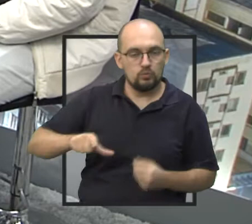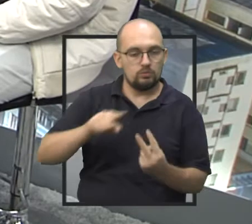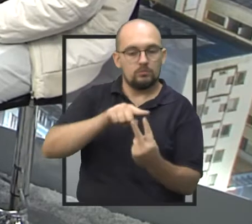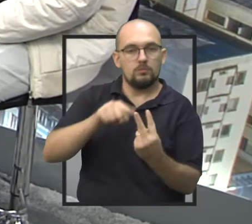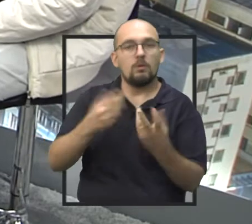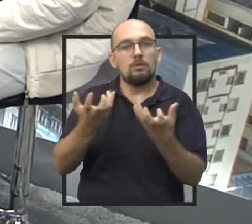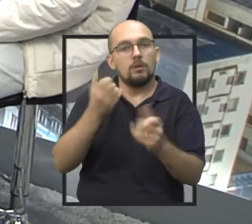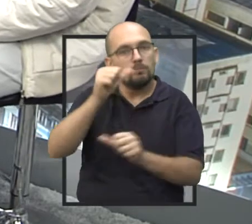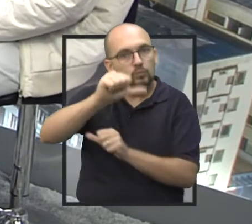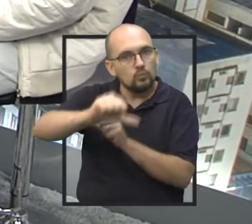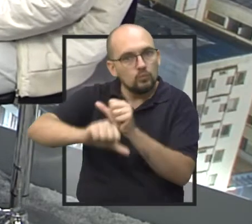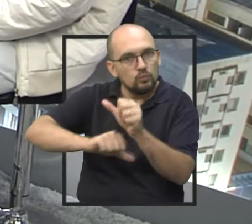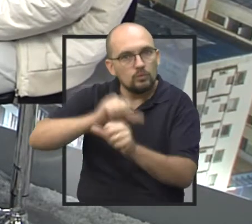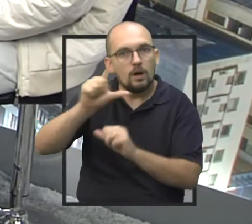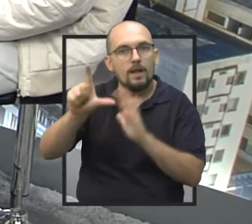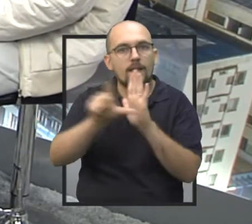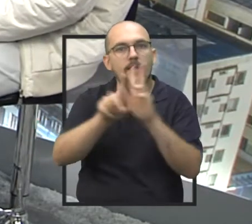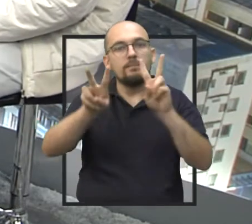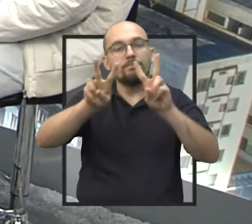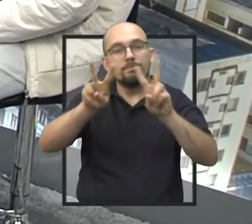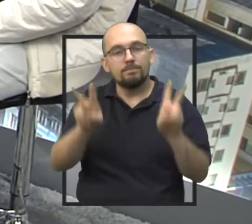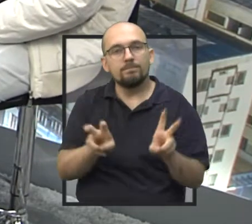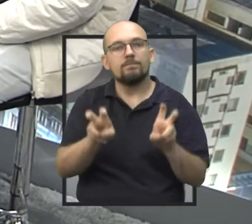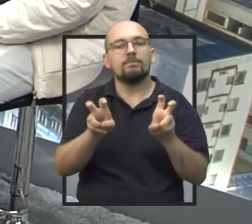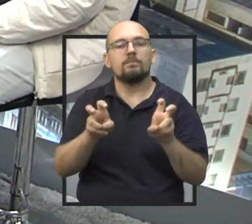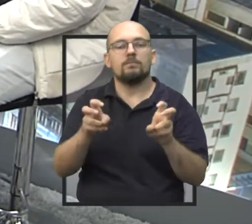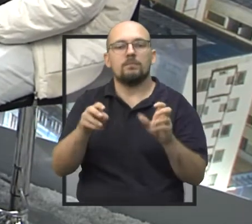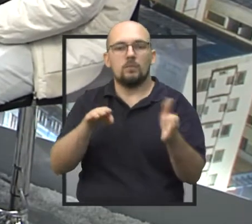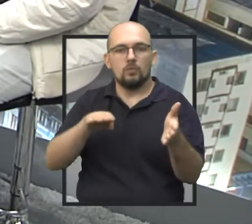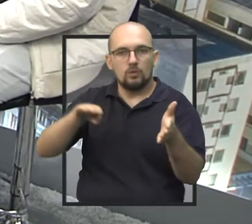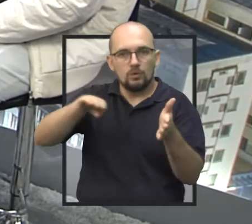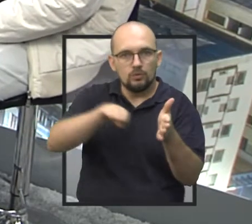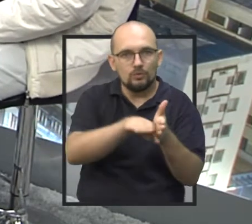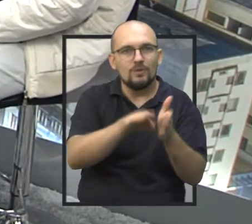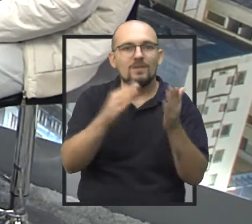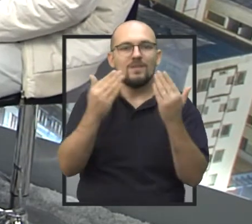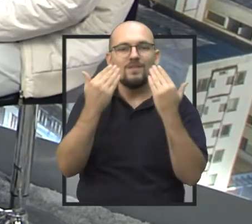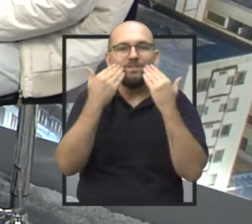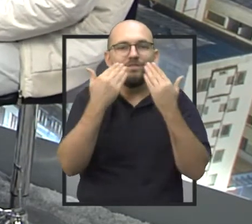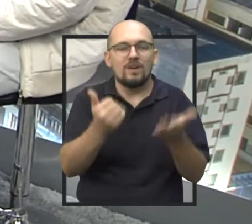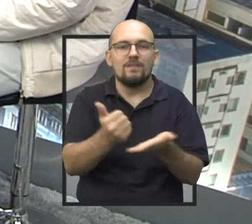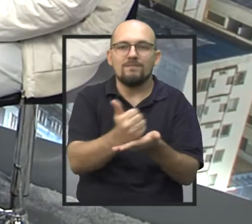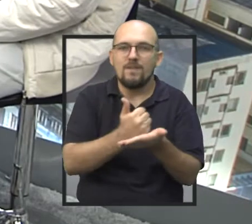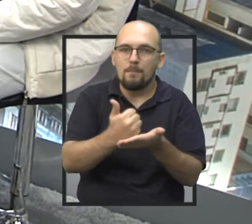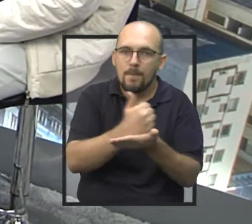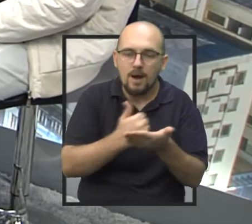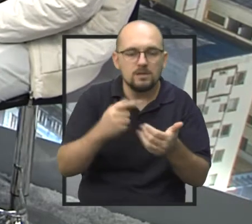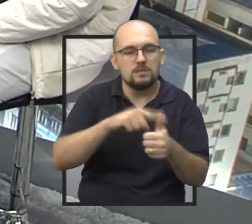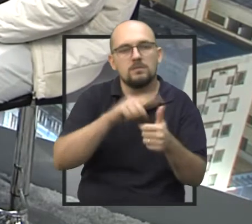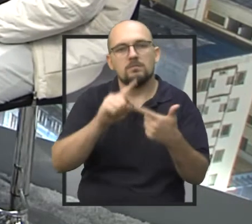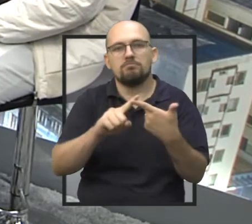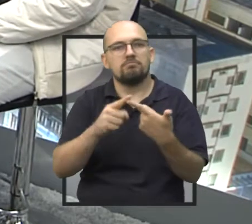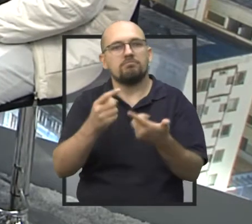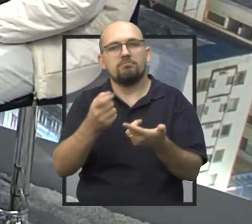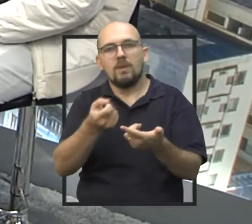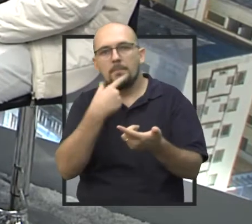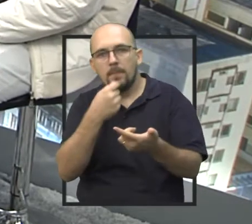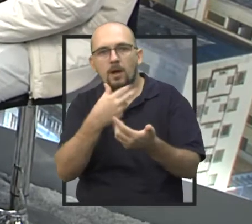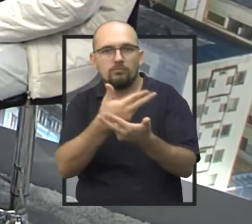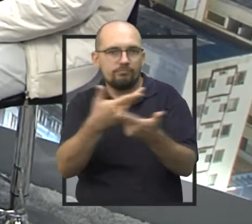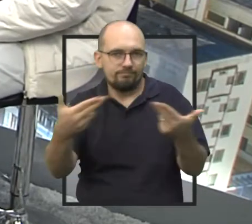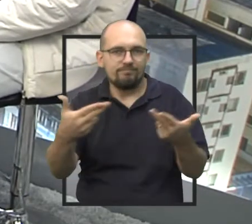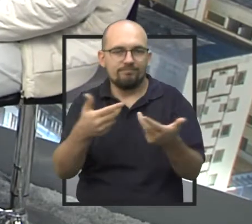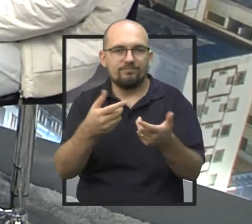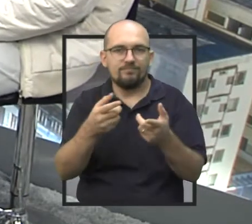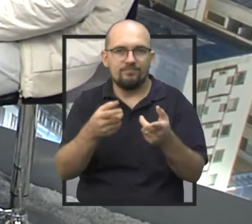prevê uma mudança na lei sobre estacionamento temporário rotativo em frente a farmácias, drogarias e estabelecimentos similares. Qual